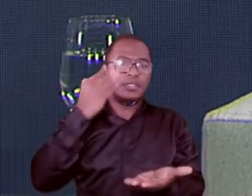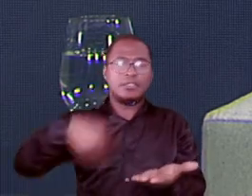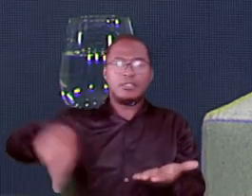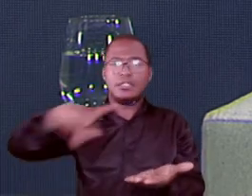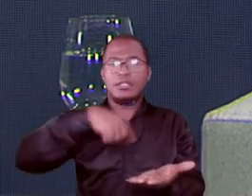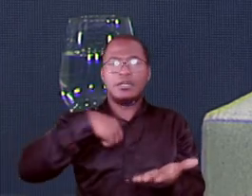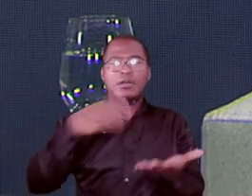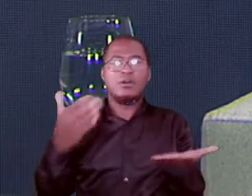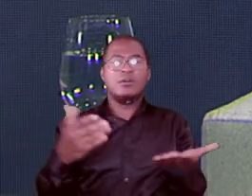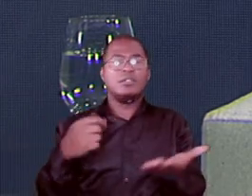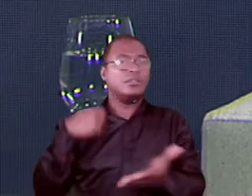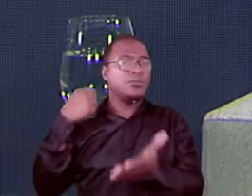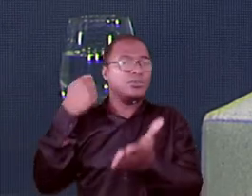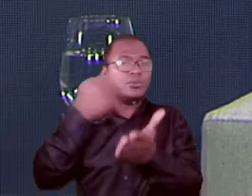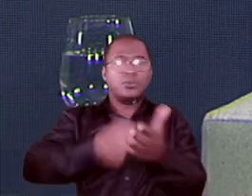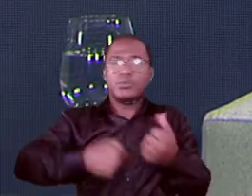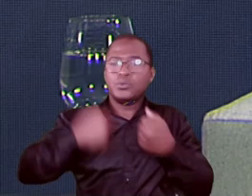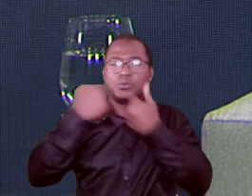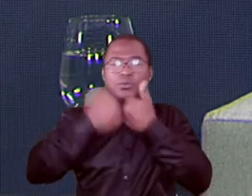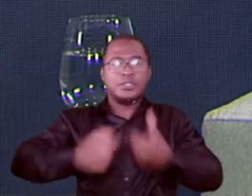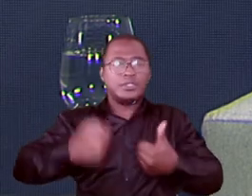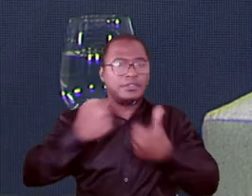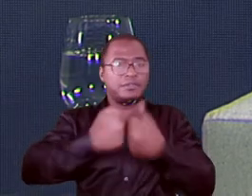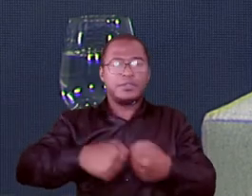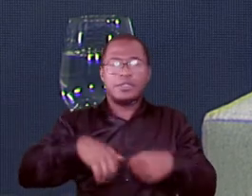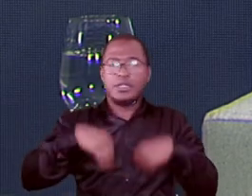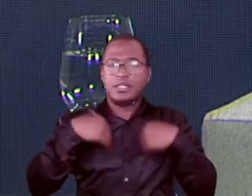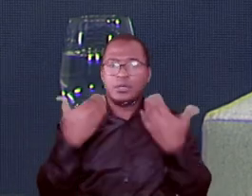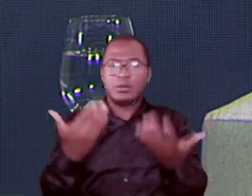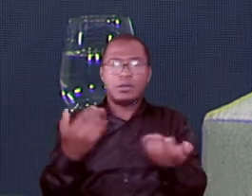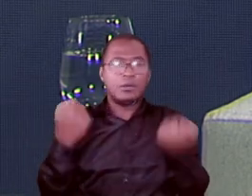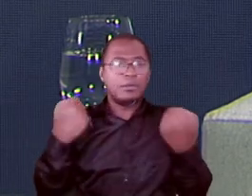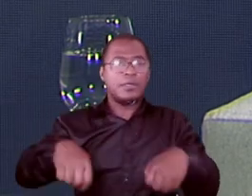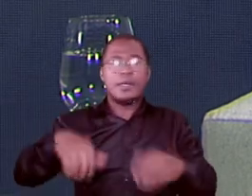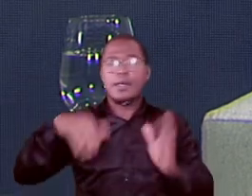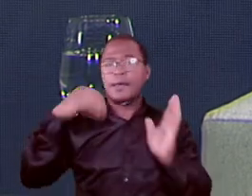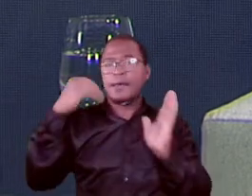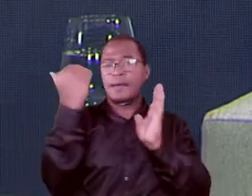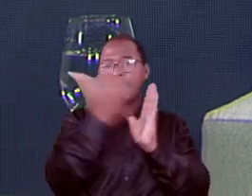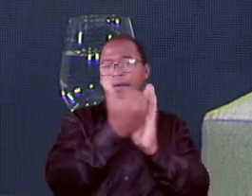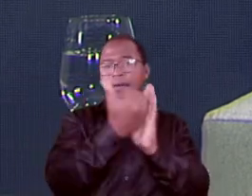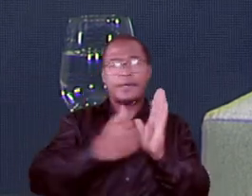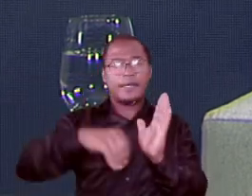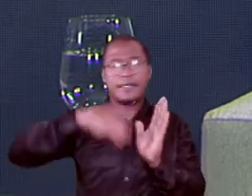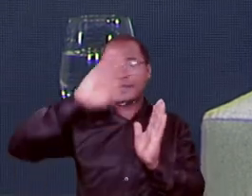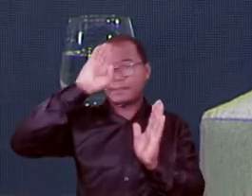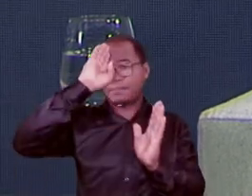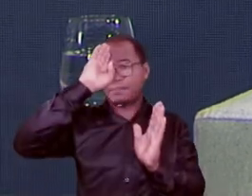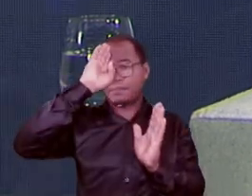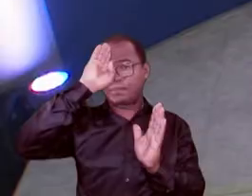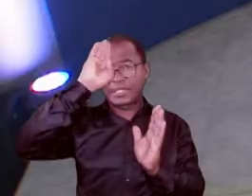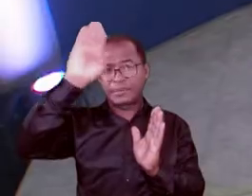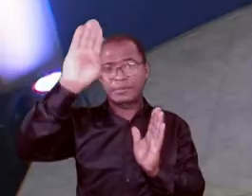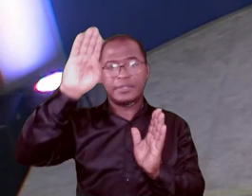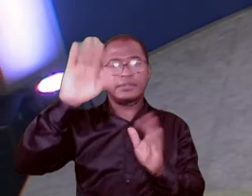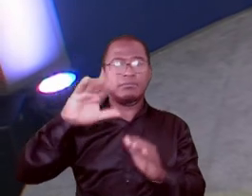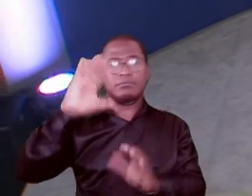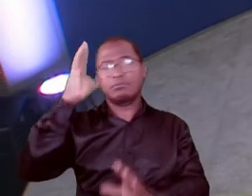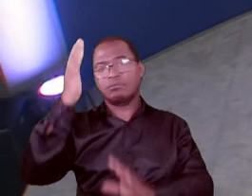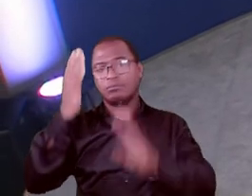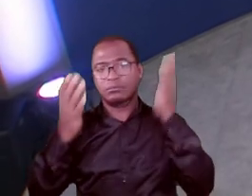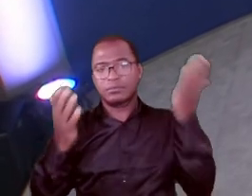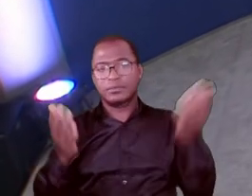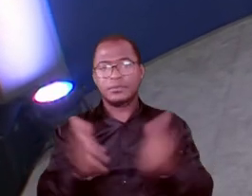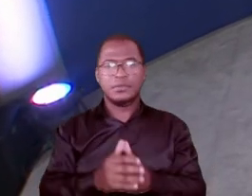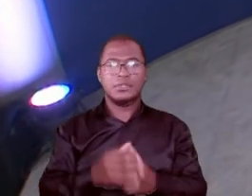finas e quais são os principais aplicabilidades quais são os principais casos de uso que você conseguiria citar aqui para a gente em primeiro Boa tarde a